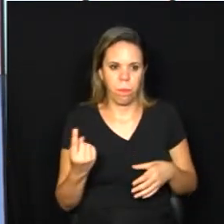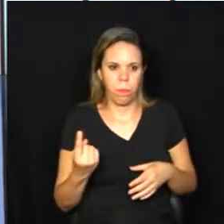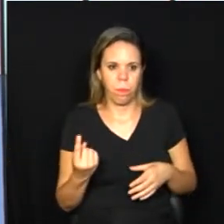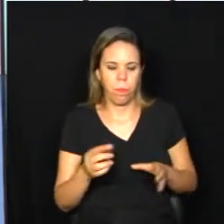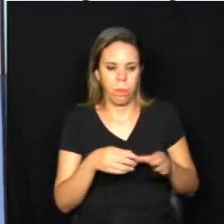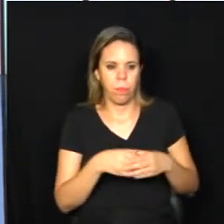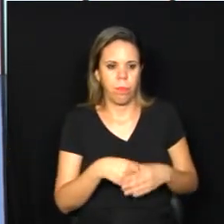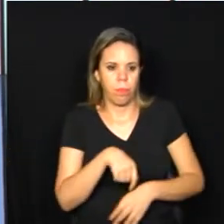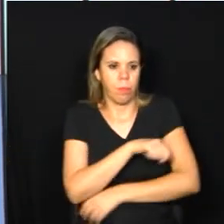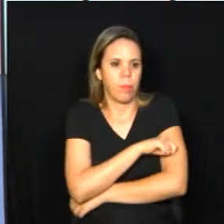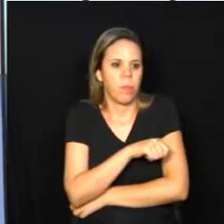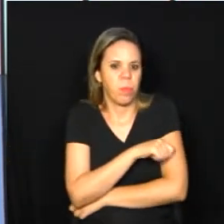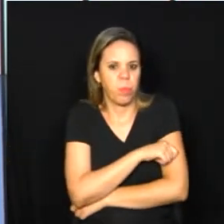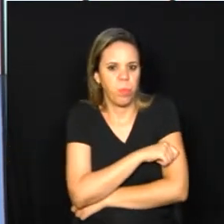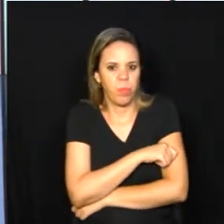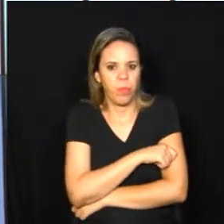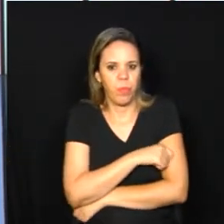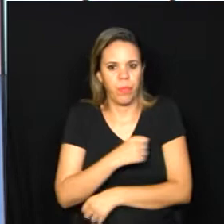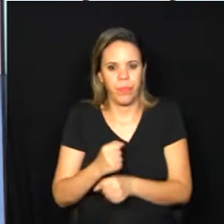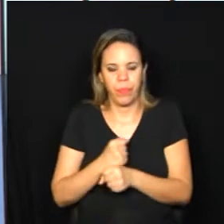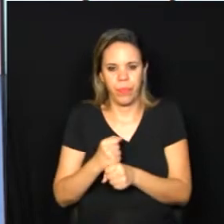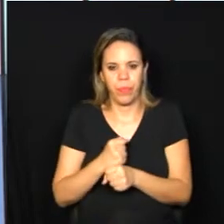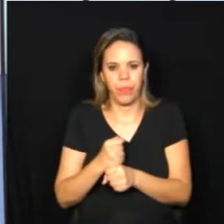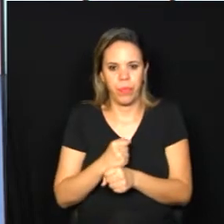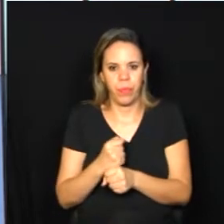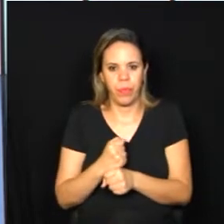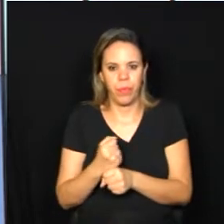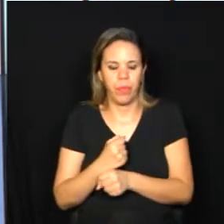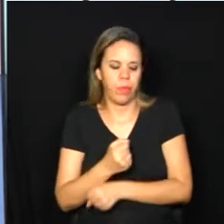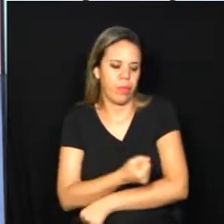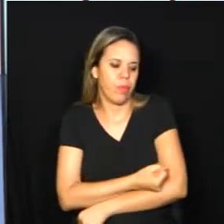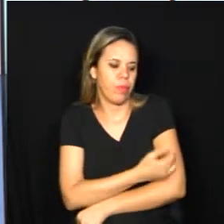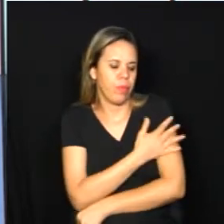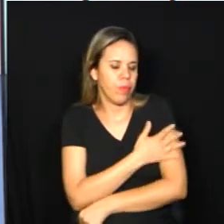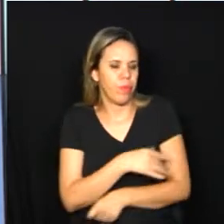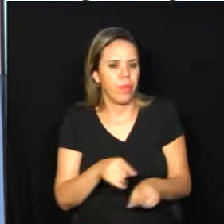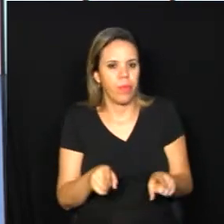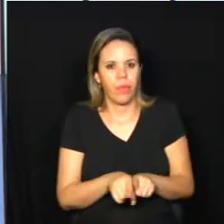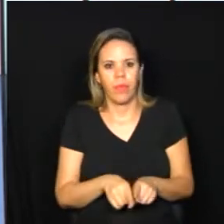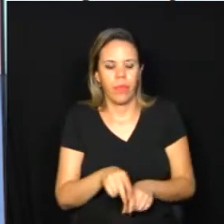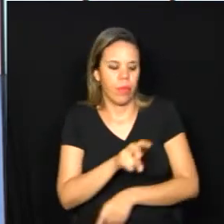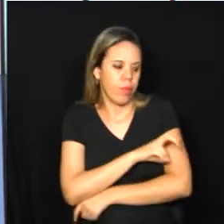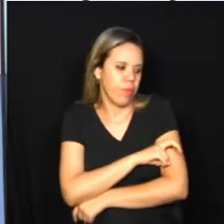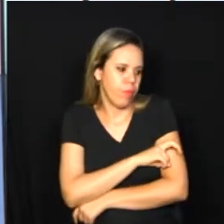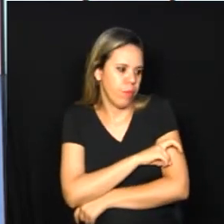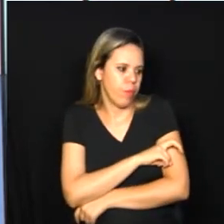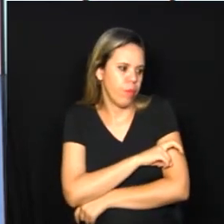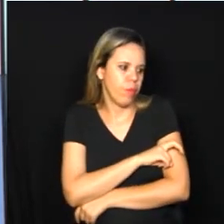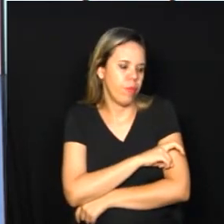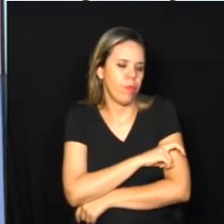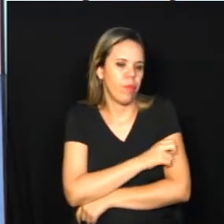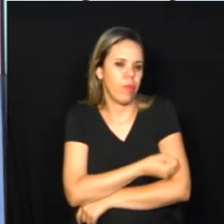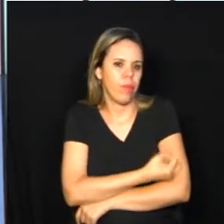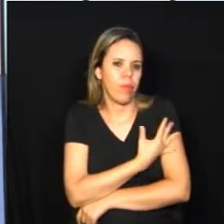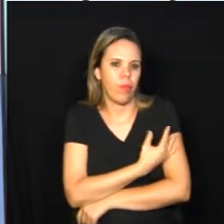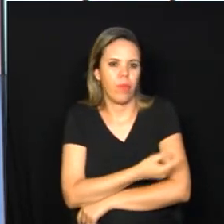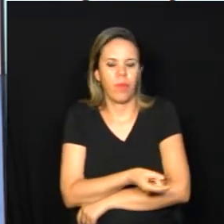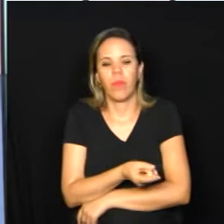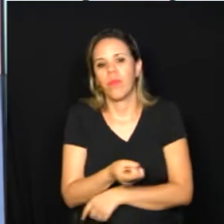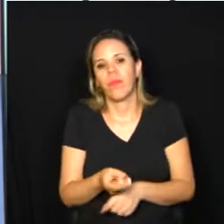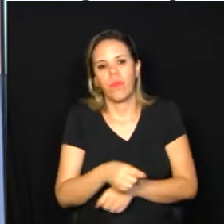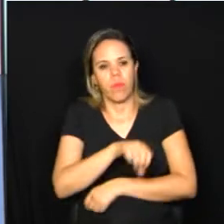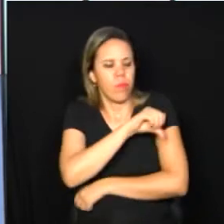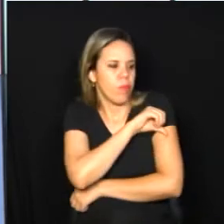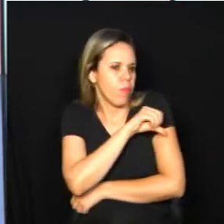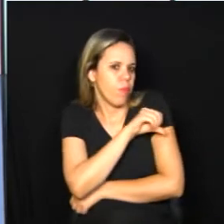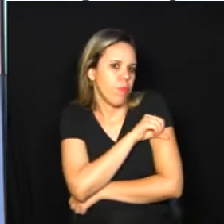de alunos dos últimos anos de cada nível, ou seja, 5º anos para o Fundamental 1, 9º